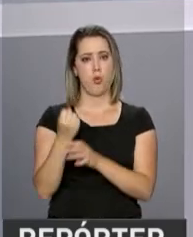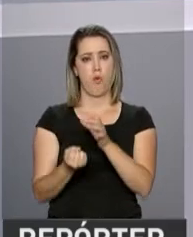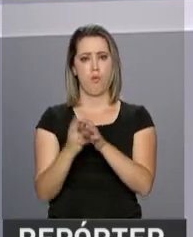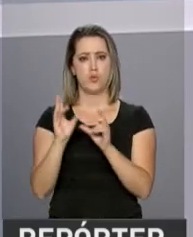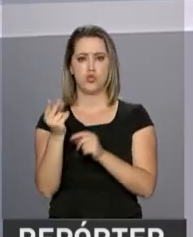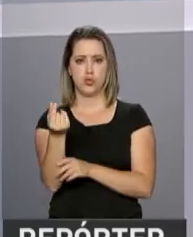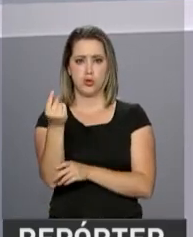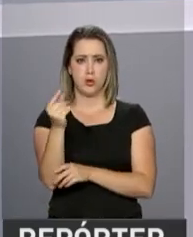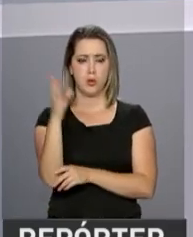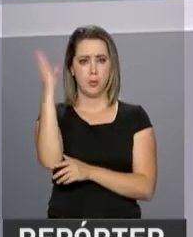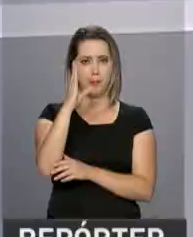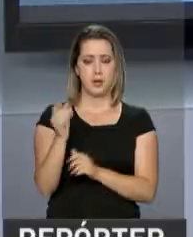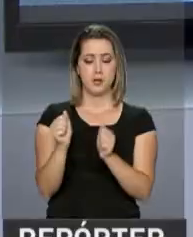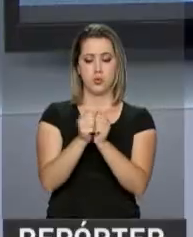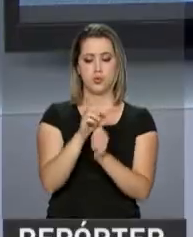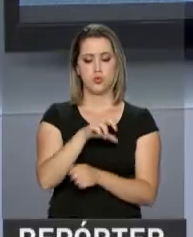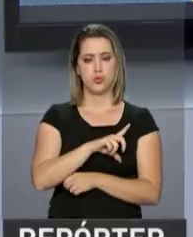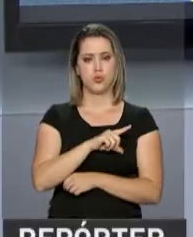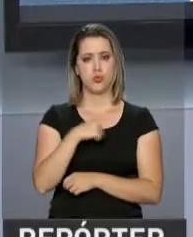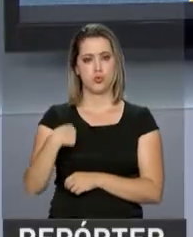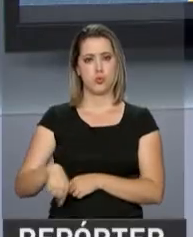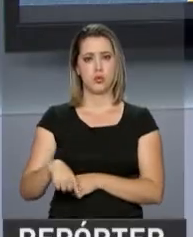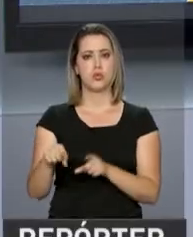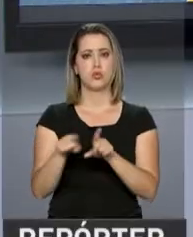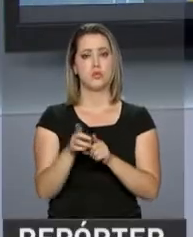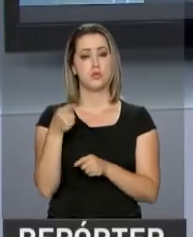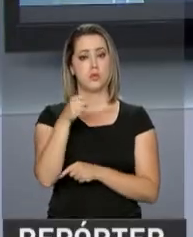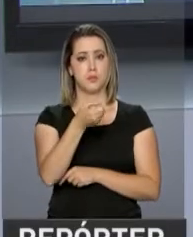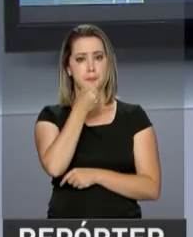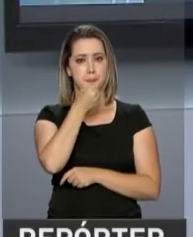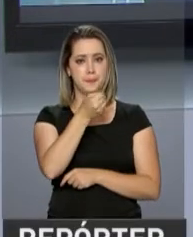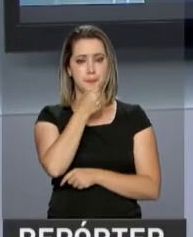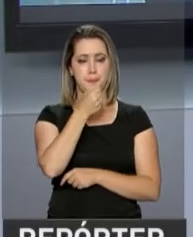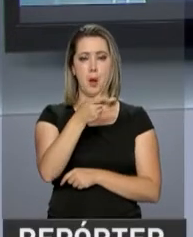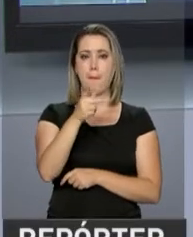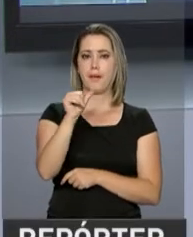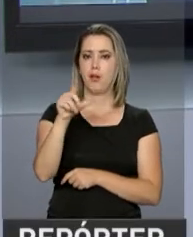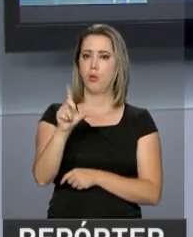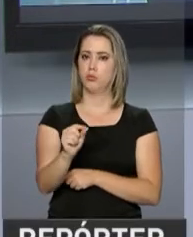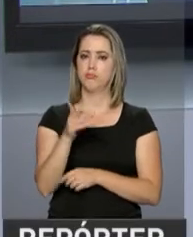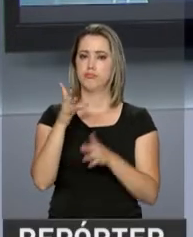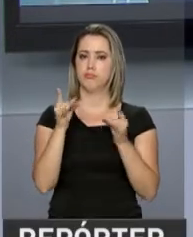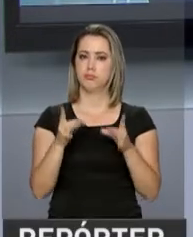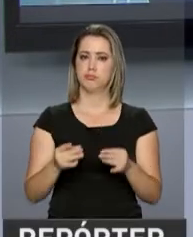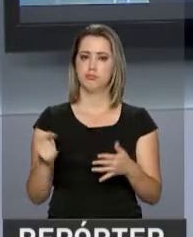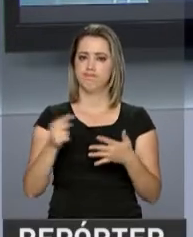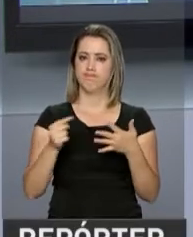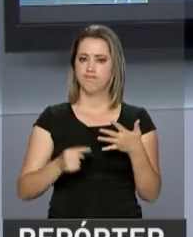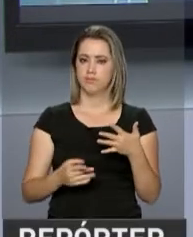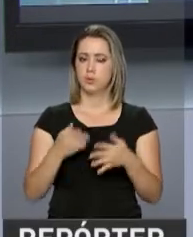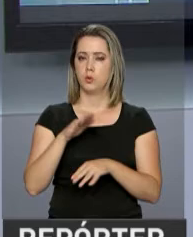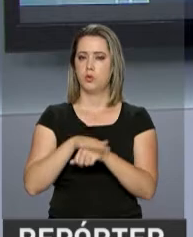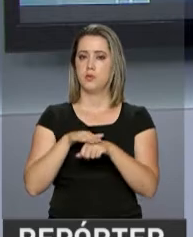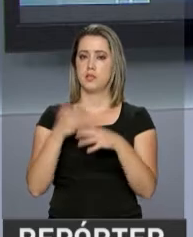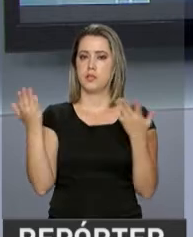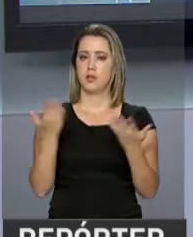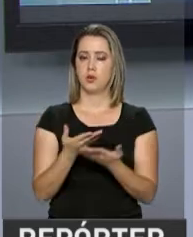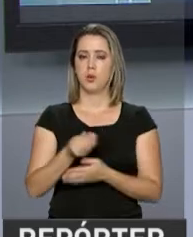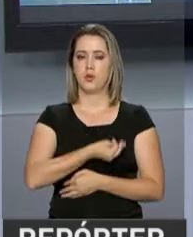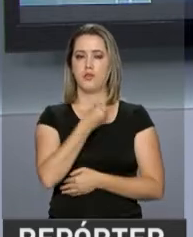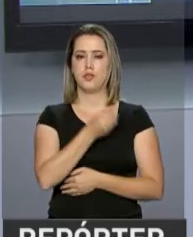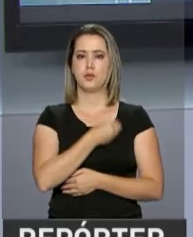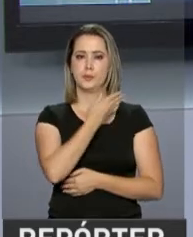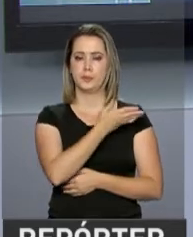projetos de interesse sobre esse assunto o repórter paulo la sálvia tem mais informações e vai conversar com a gente ao